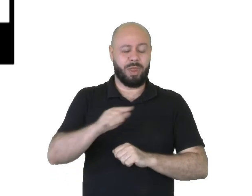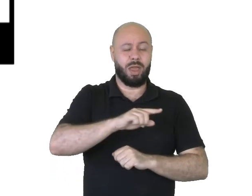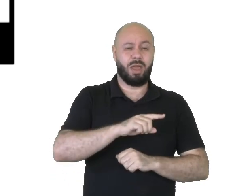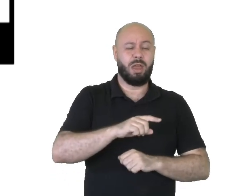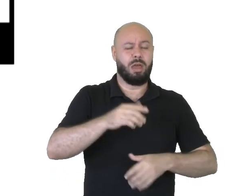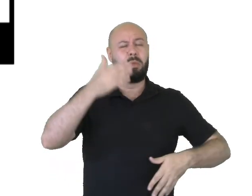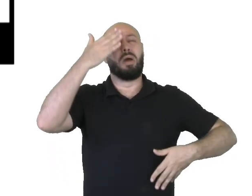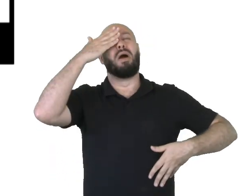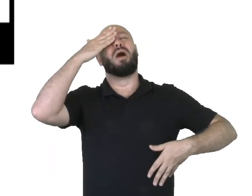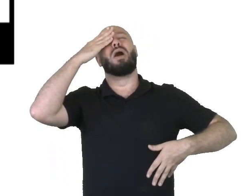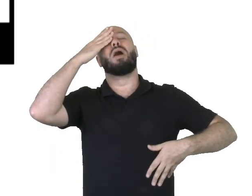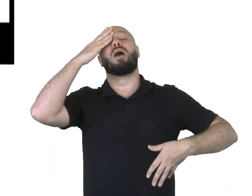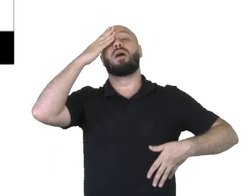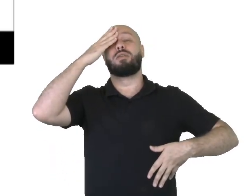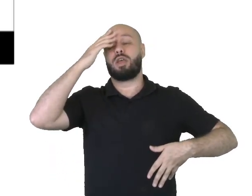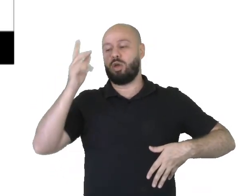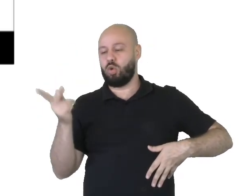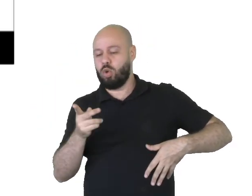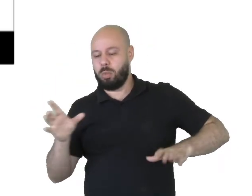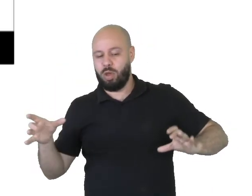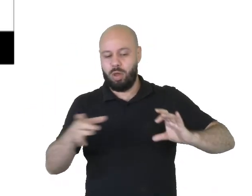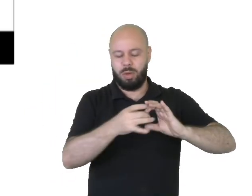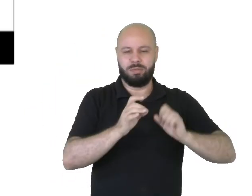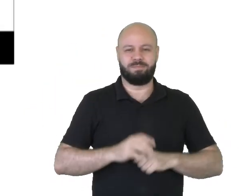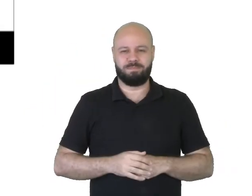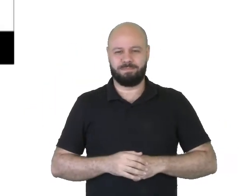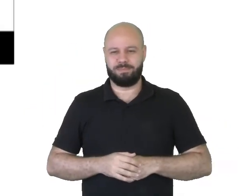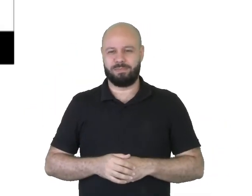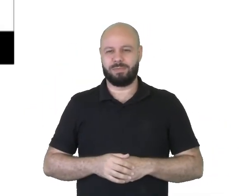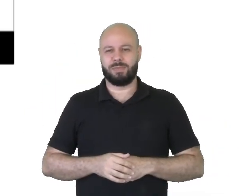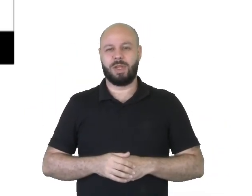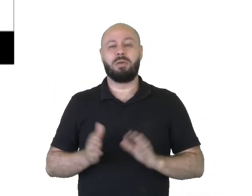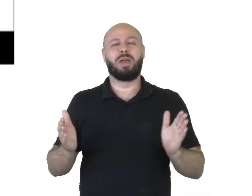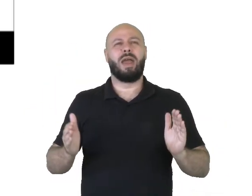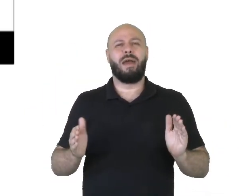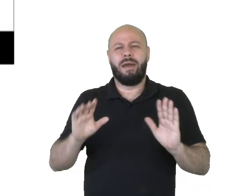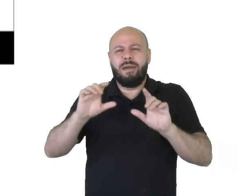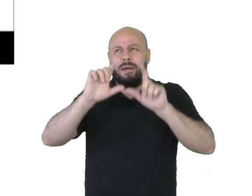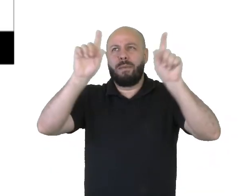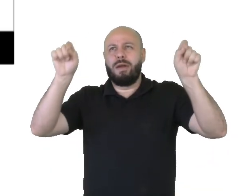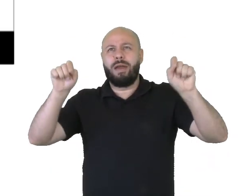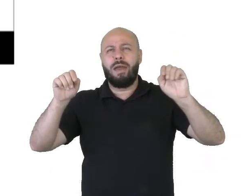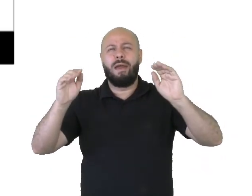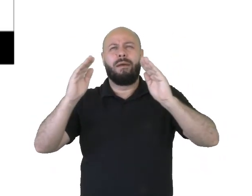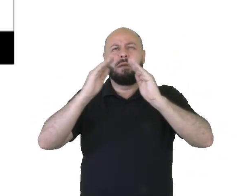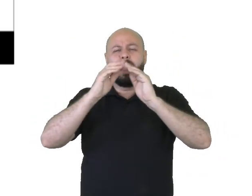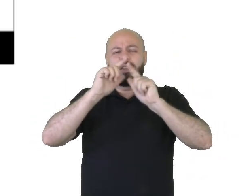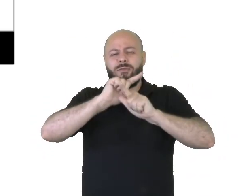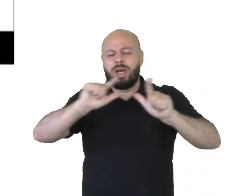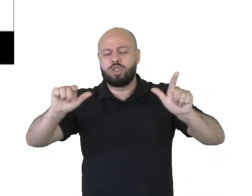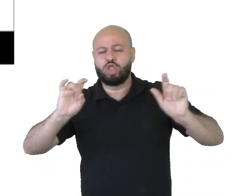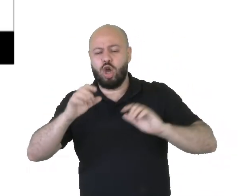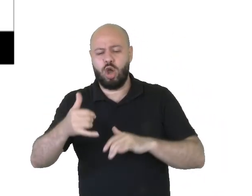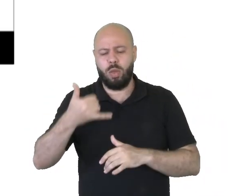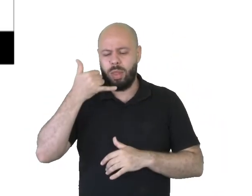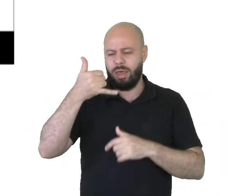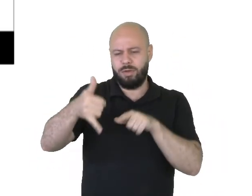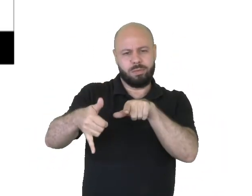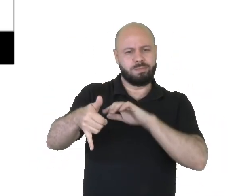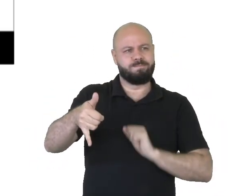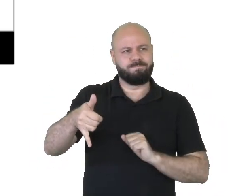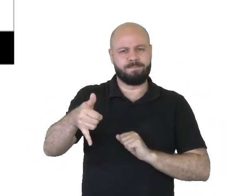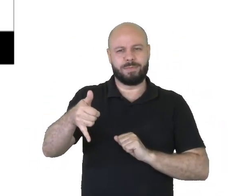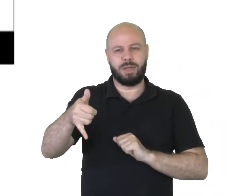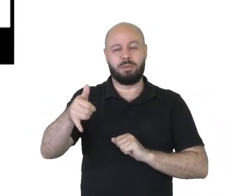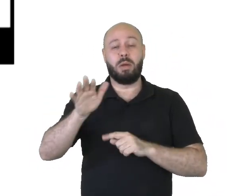mistura tragédia e comédia. Aqui vemos uma casa vazia só com telefone. Essa é a indicação do espaço dramático. O